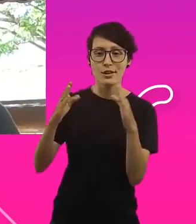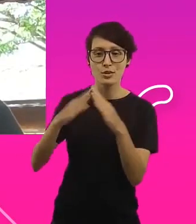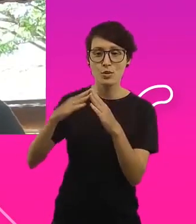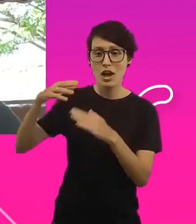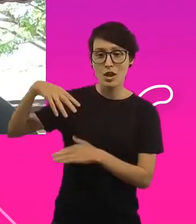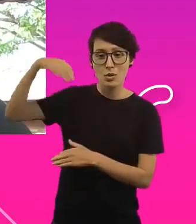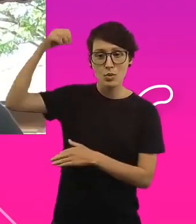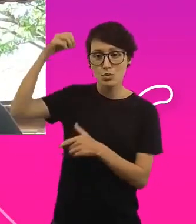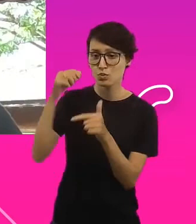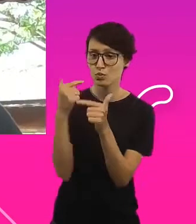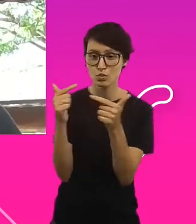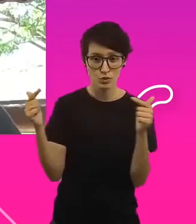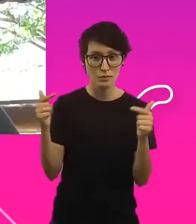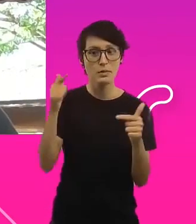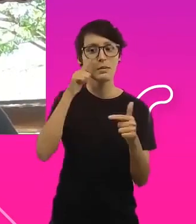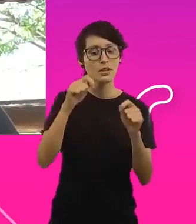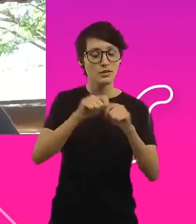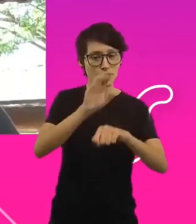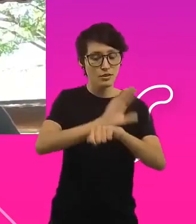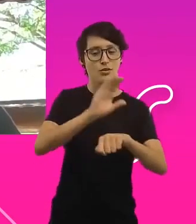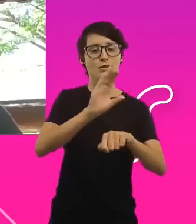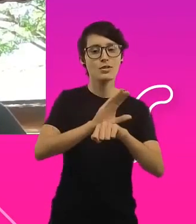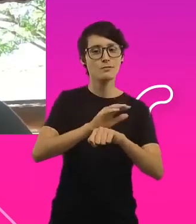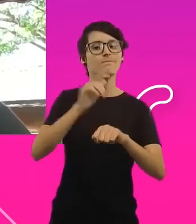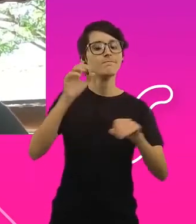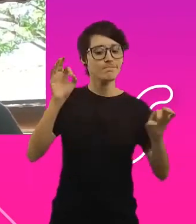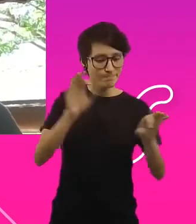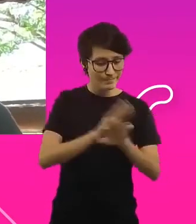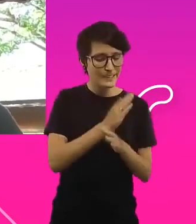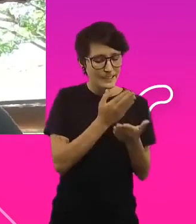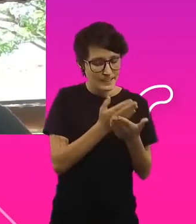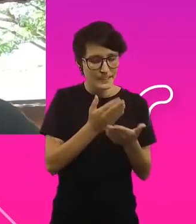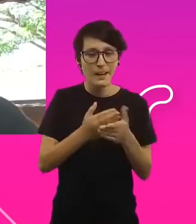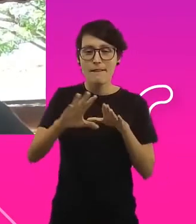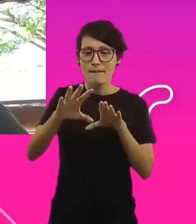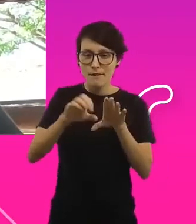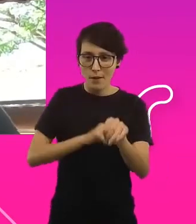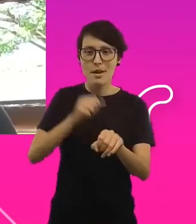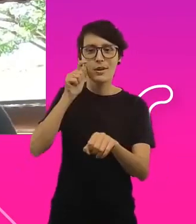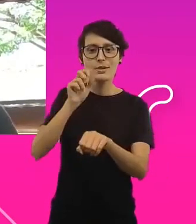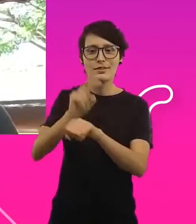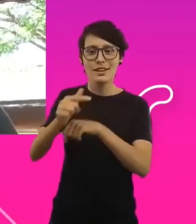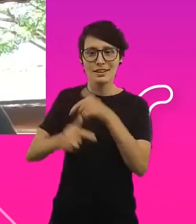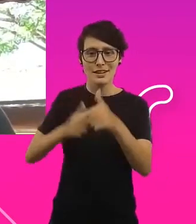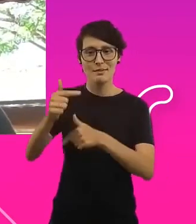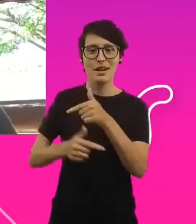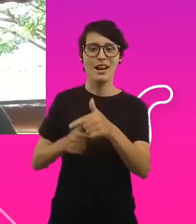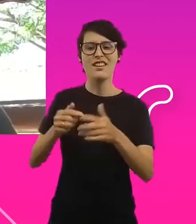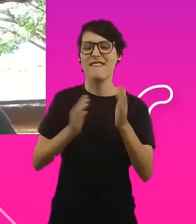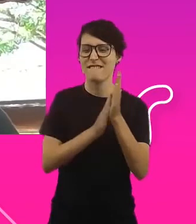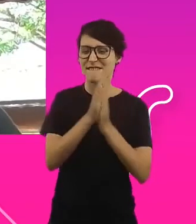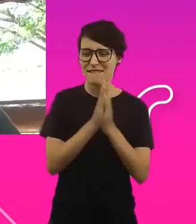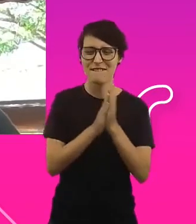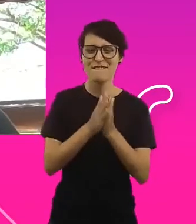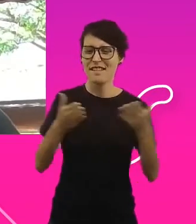curso. Concluí o curso, consegui me formar, arrumei um emprego, e aí falei, nossa, agora eu venci na vida. Sabe, quando eu fui